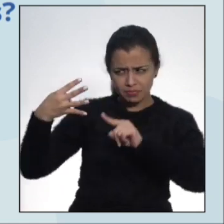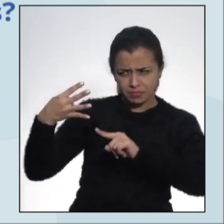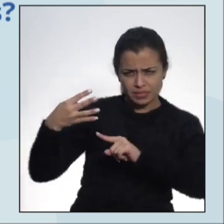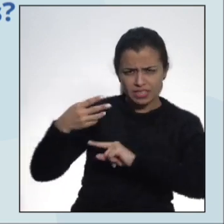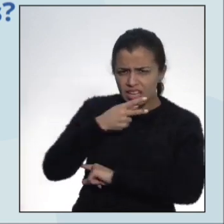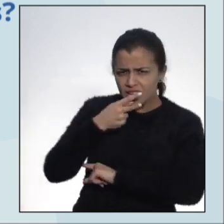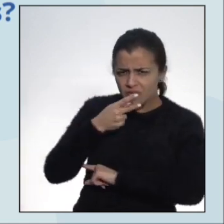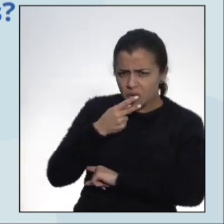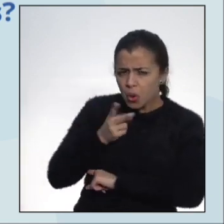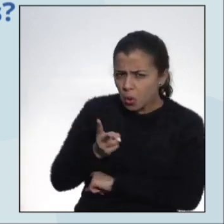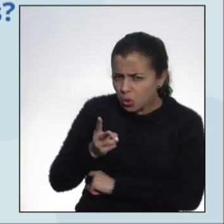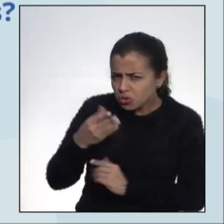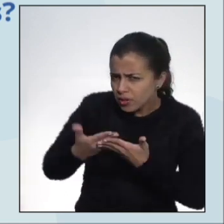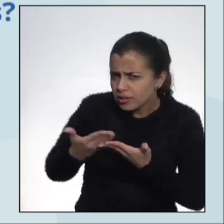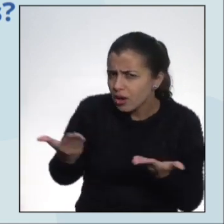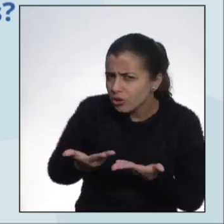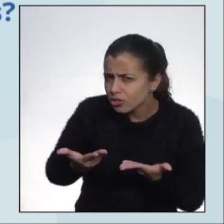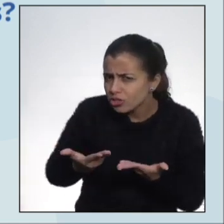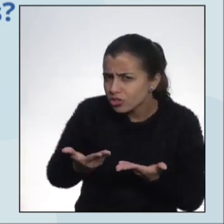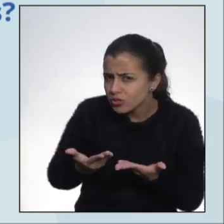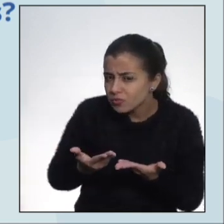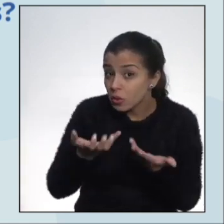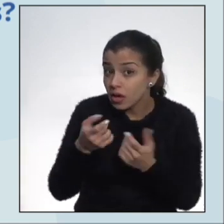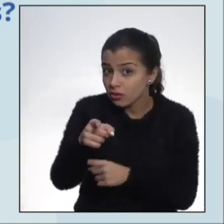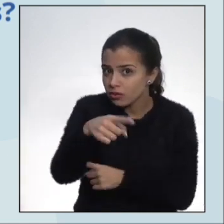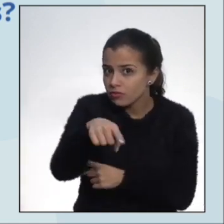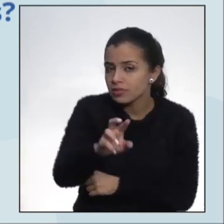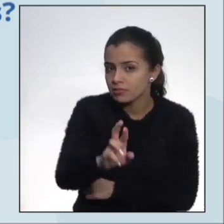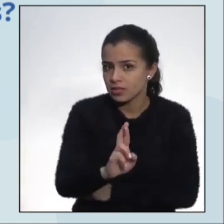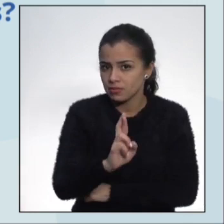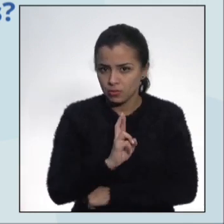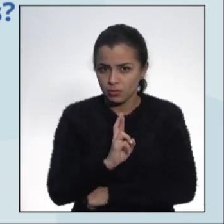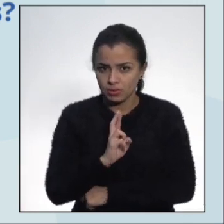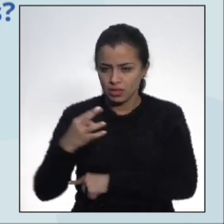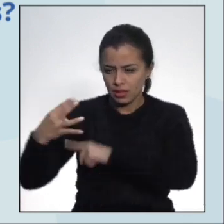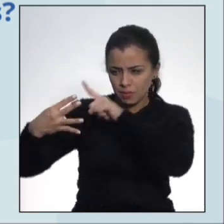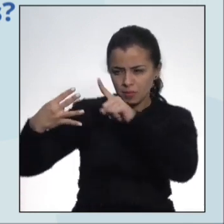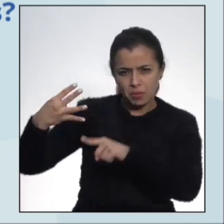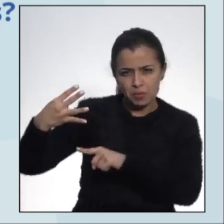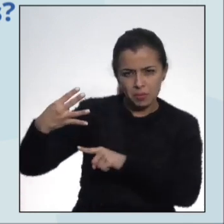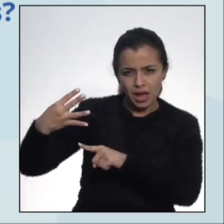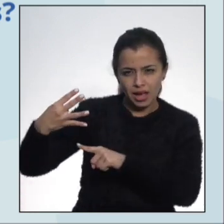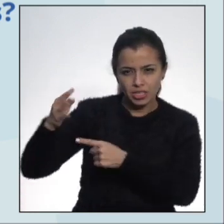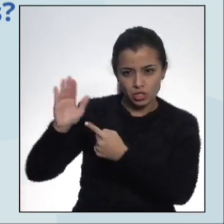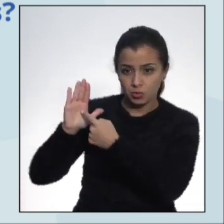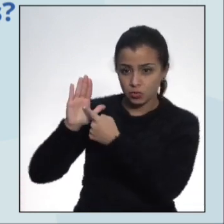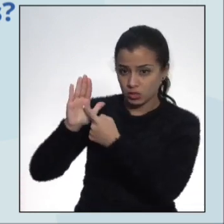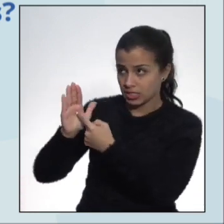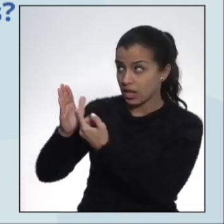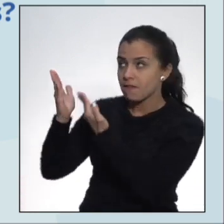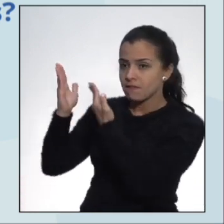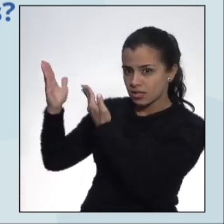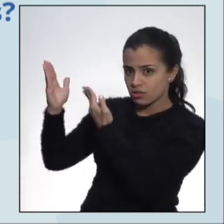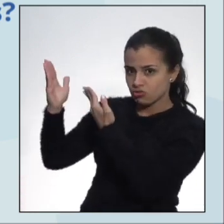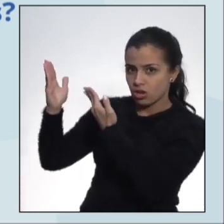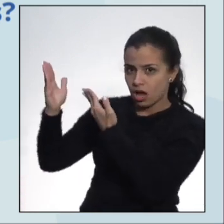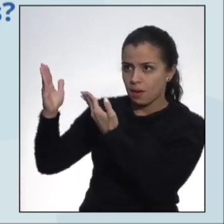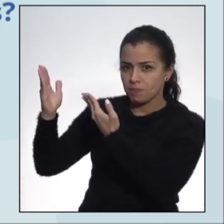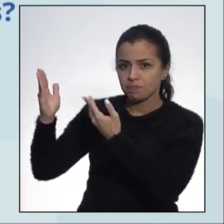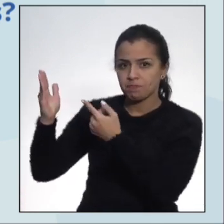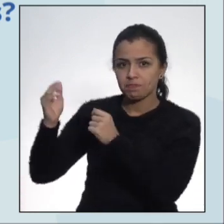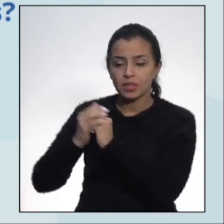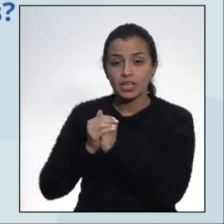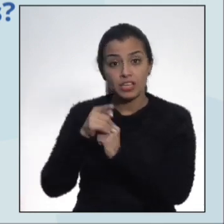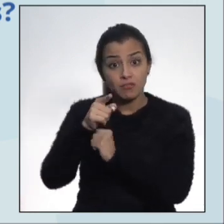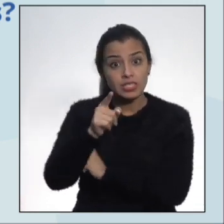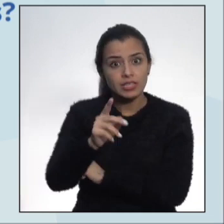chat. 2 minutinhos, gente. Quais questões continuam atuais? Eu vou deixar na tela a pergunta e vocês